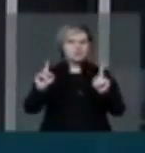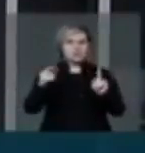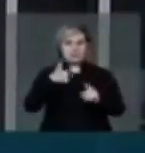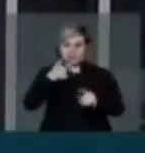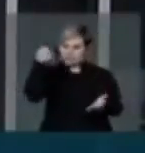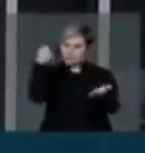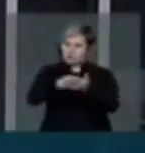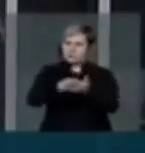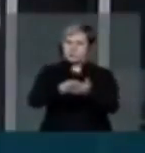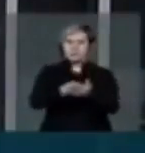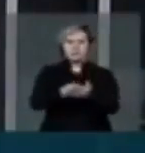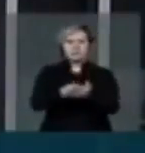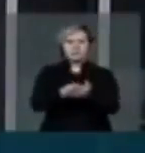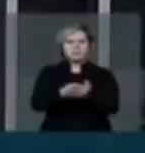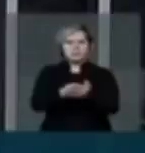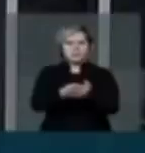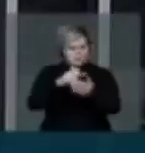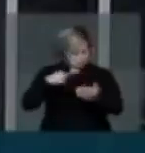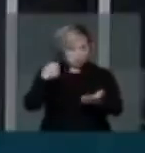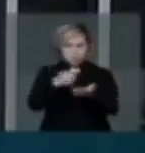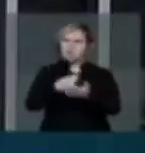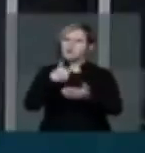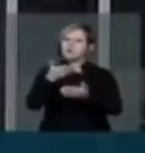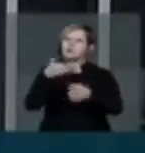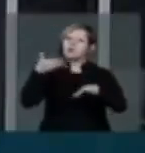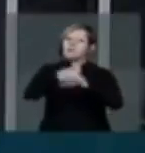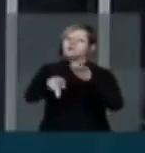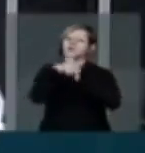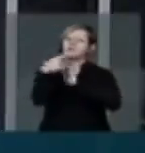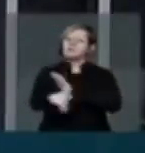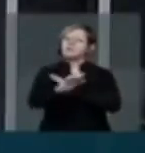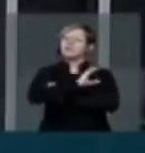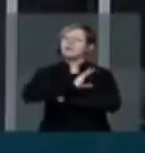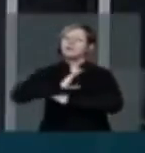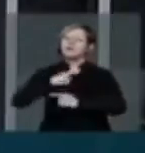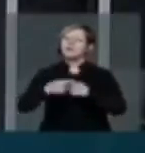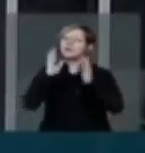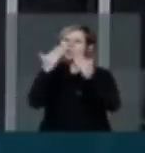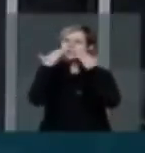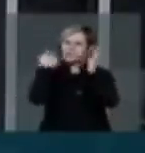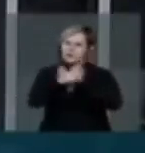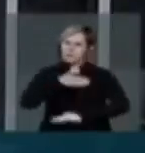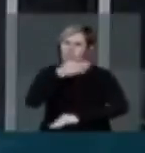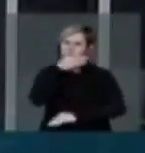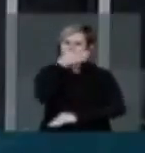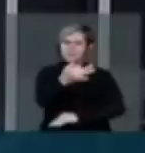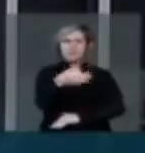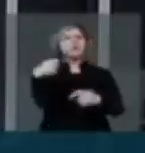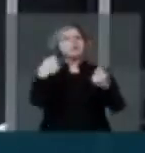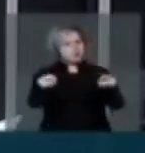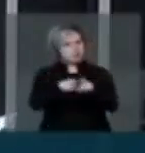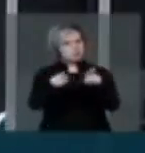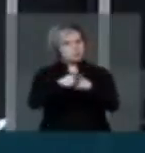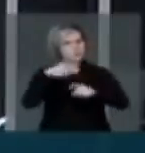Eu vou exigir, usar todos os meios, eu quero participar desta comissão, porque já apresentei o meu parecer e ele tem que ser